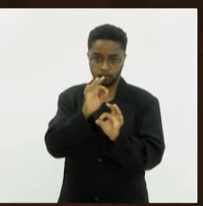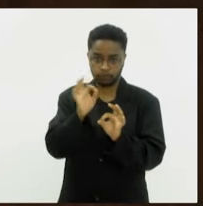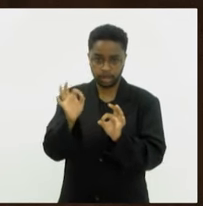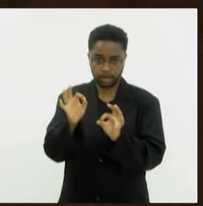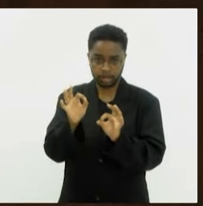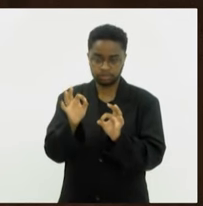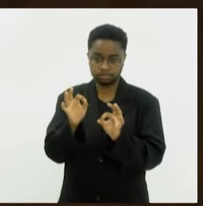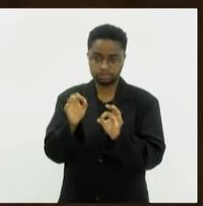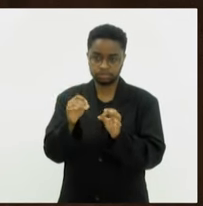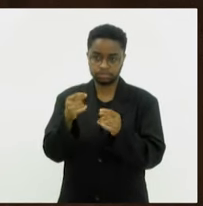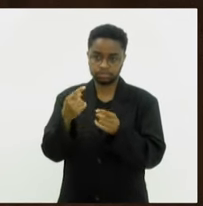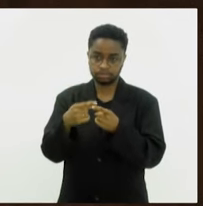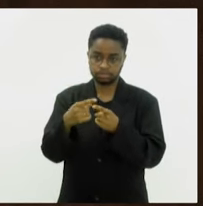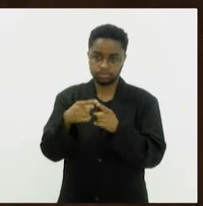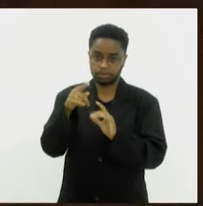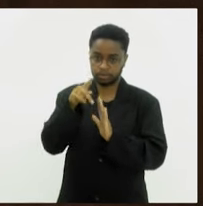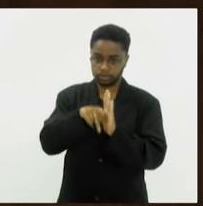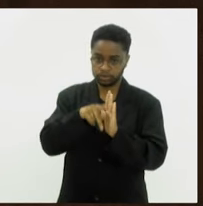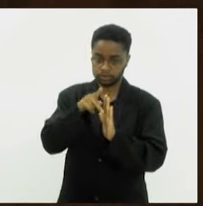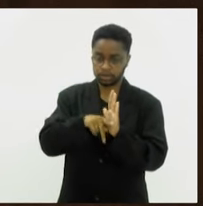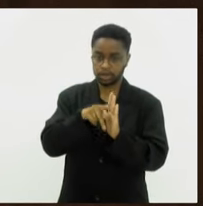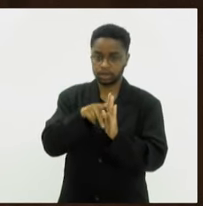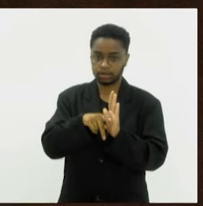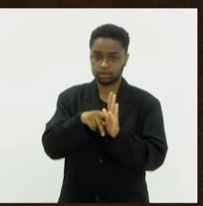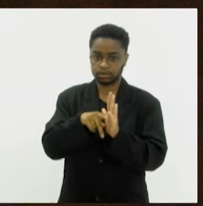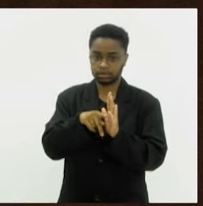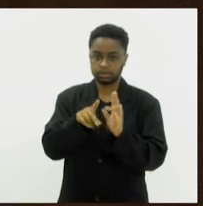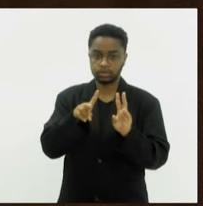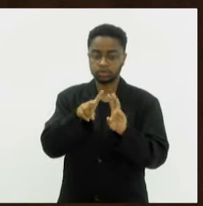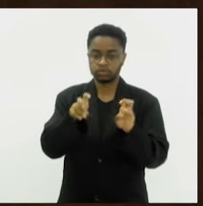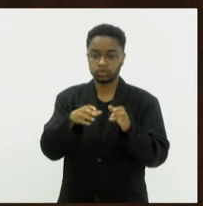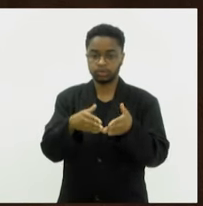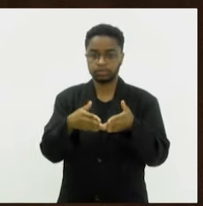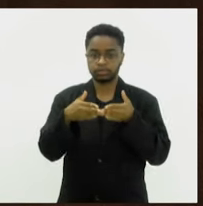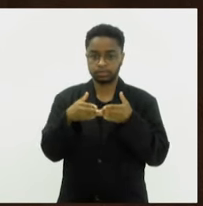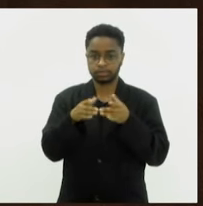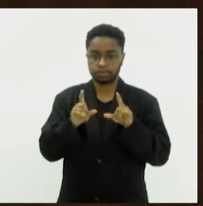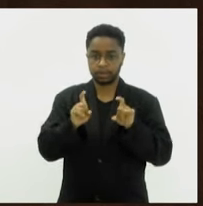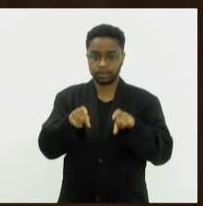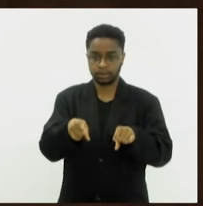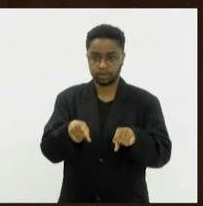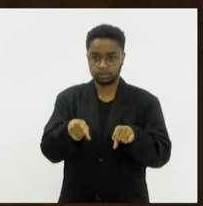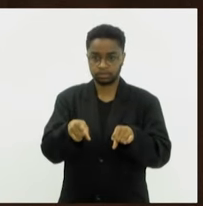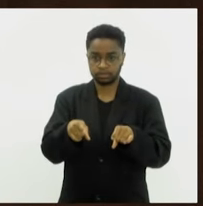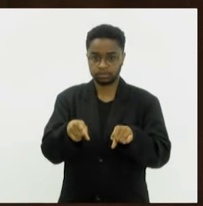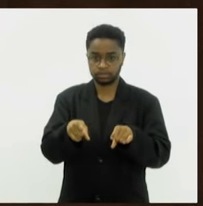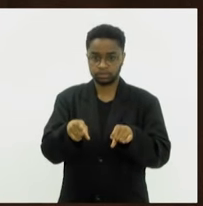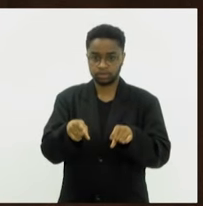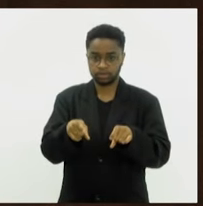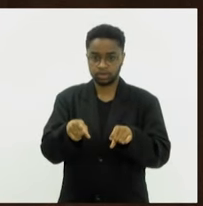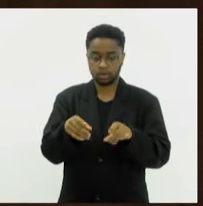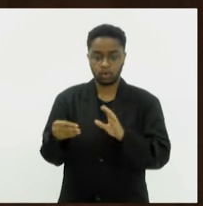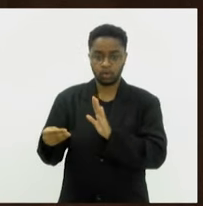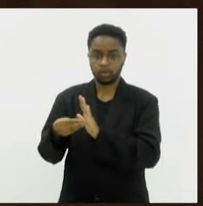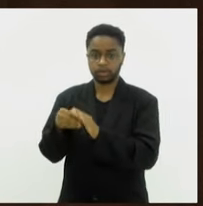Projetos de suspensão de mandato passa na CCJ.